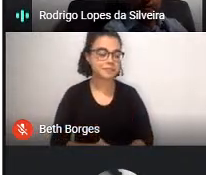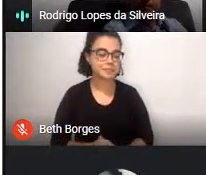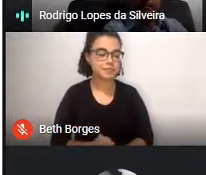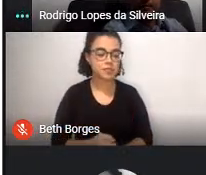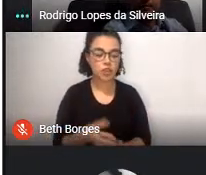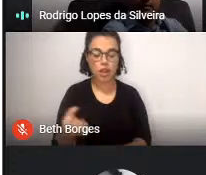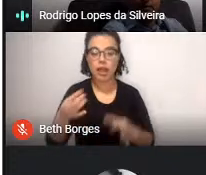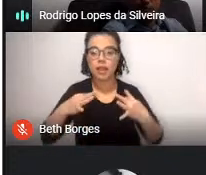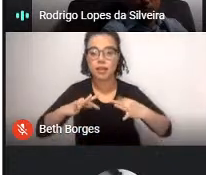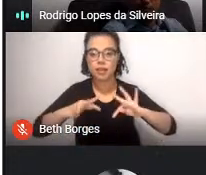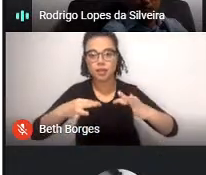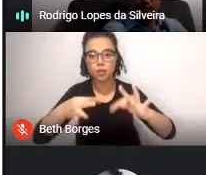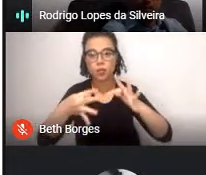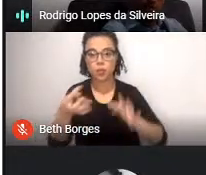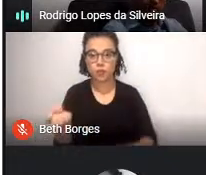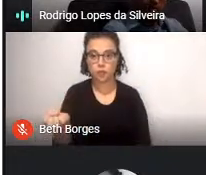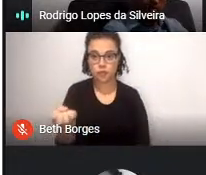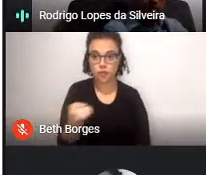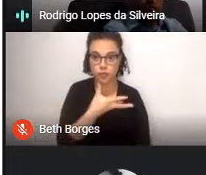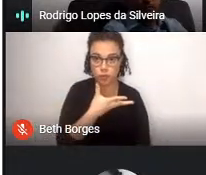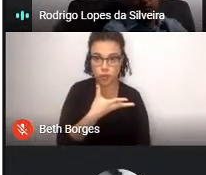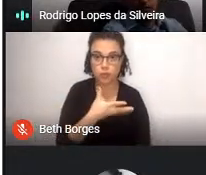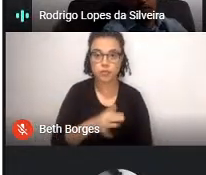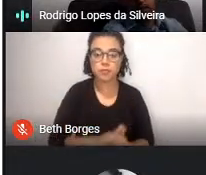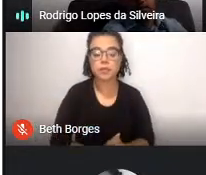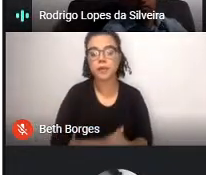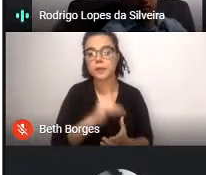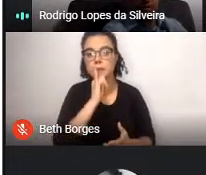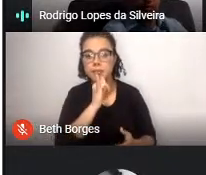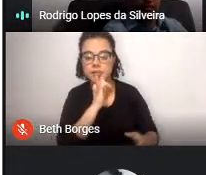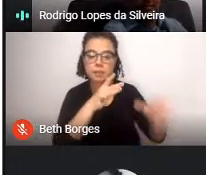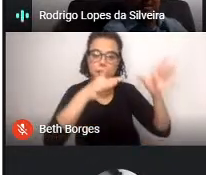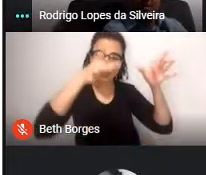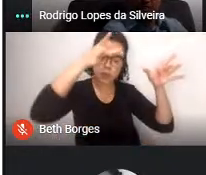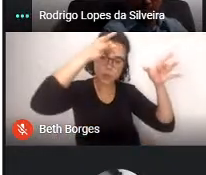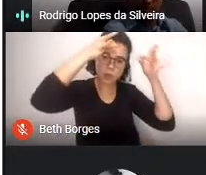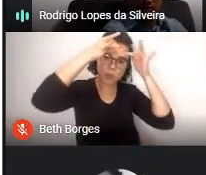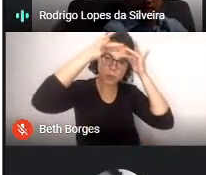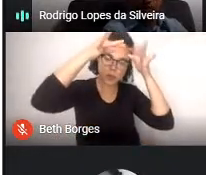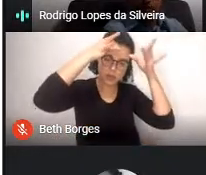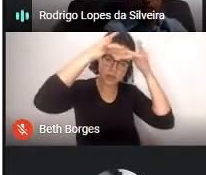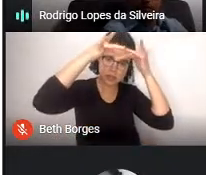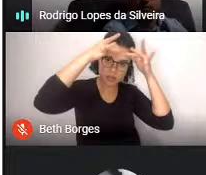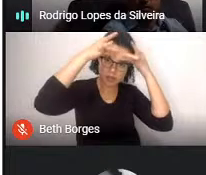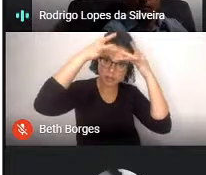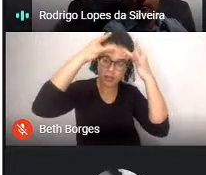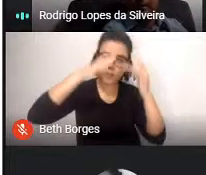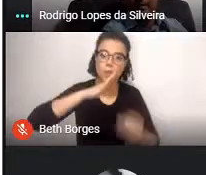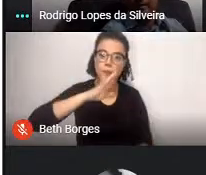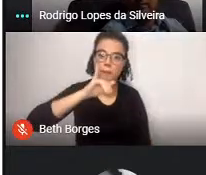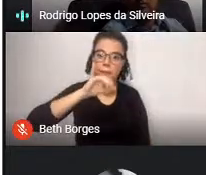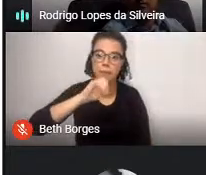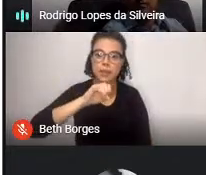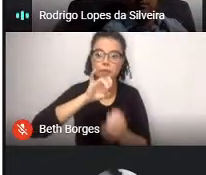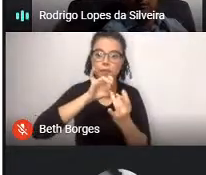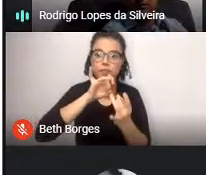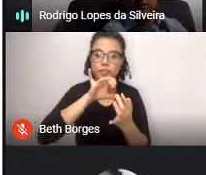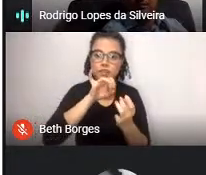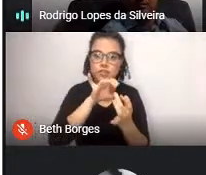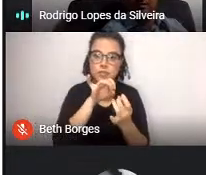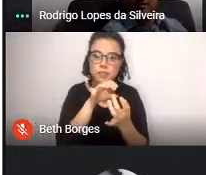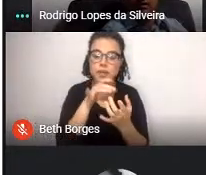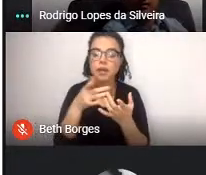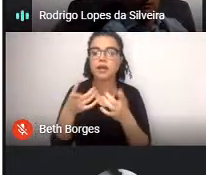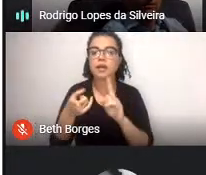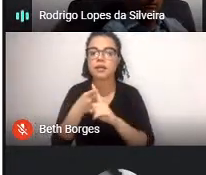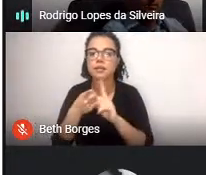quebra aí da estrutura, né? Cognição, biofeedback, agora novas tecnologias, mas é para a gente chegar no meu protocolo. Essas novas